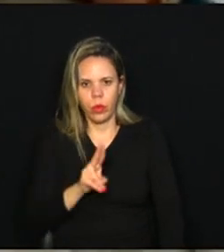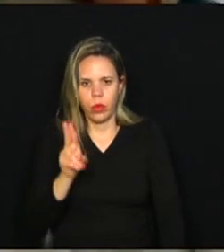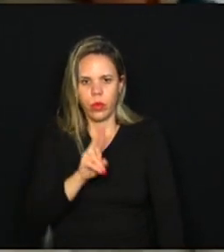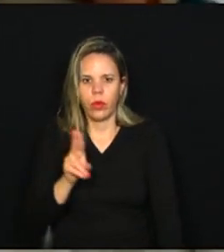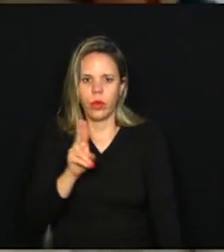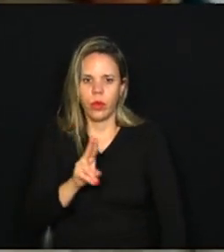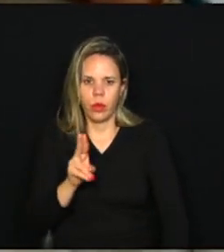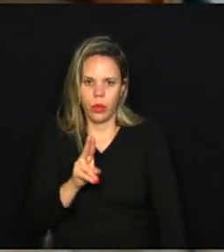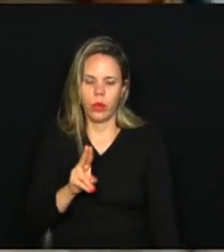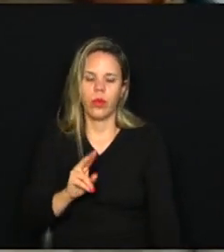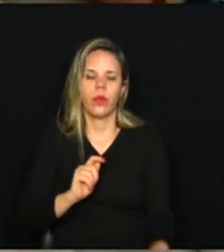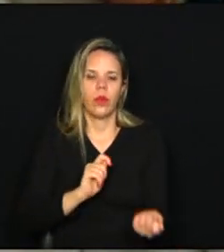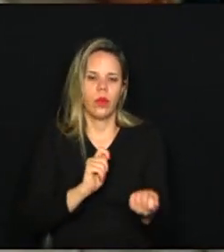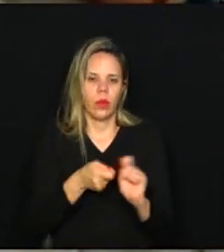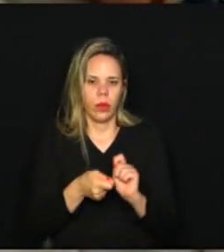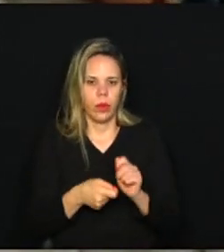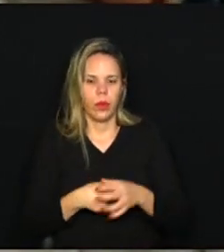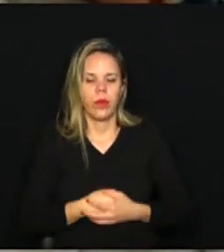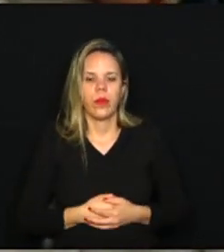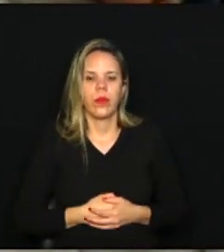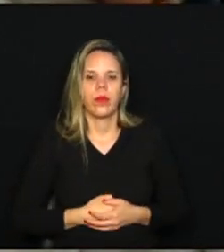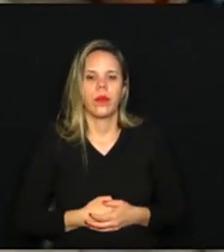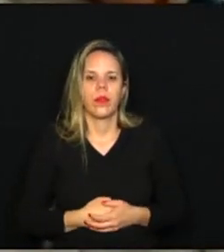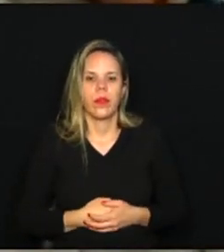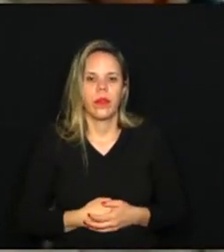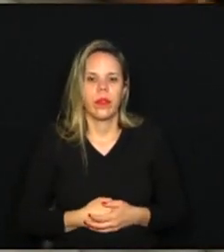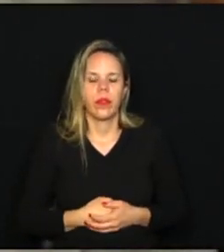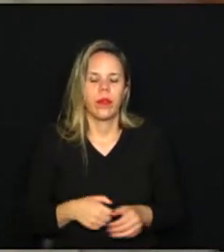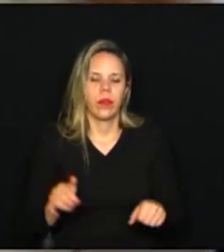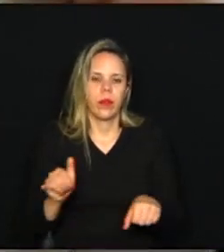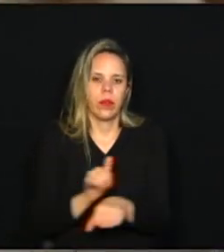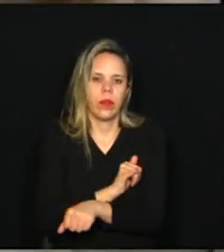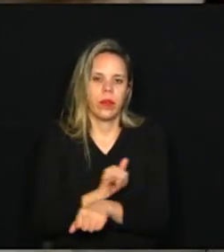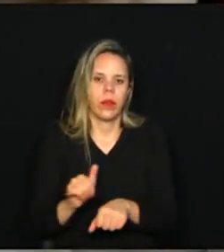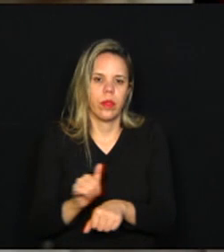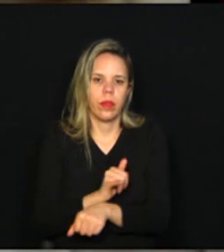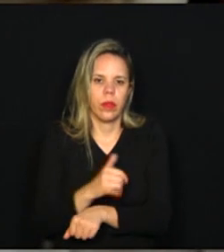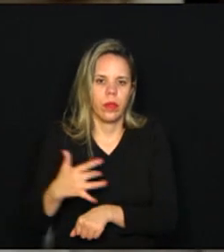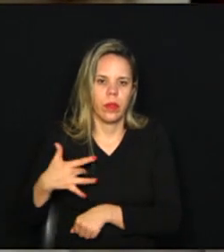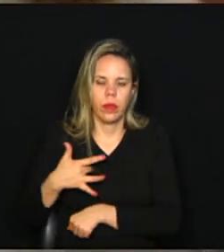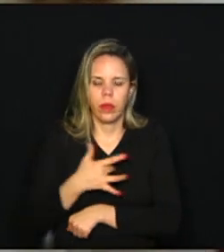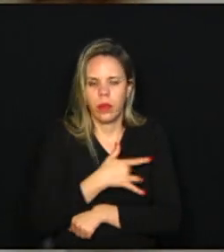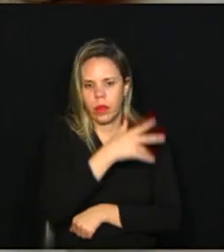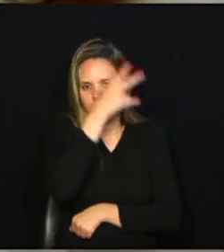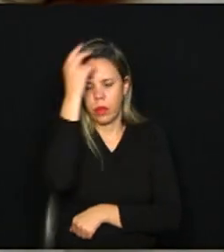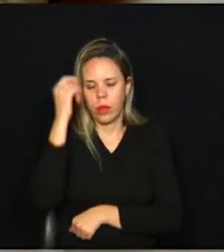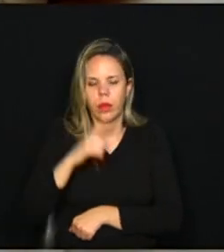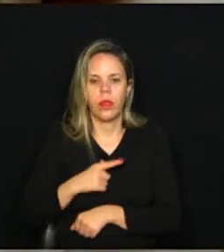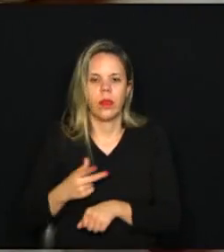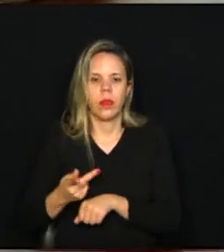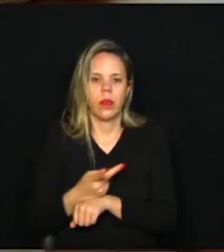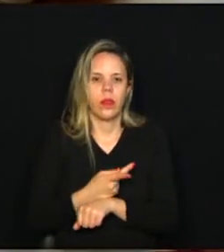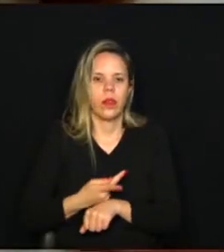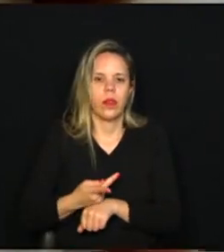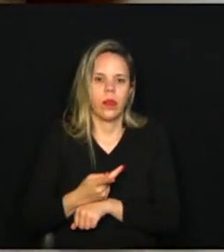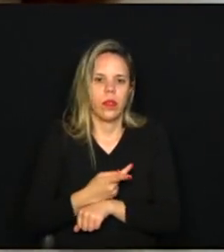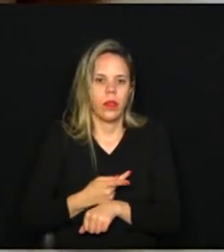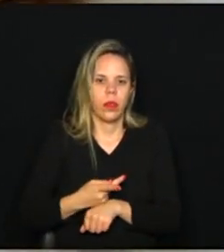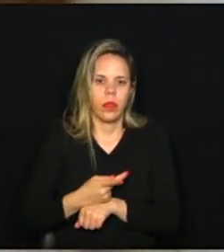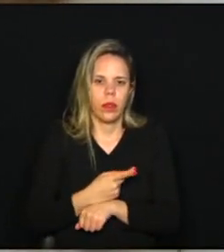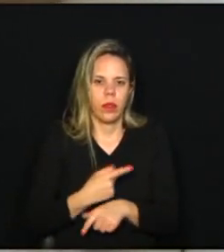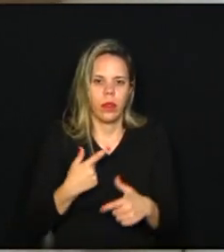forma mais adequada. Dentro de uma estratégia de saúde pública, a gente tem que procurar os